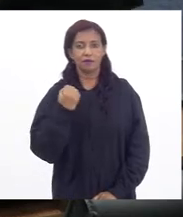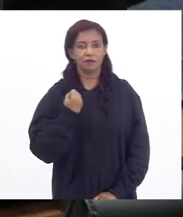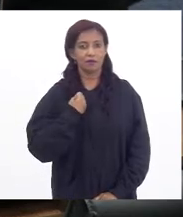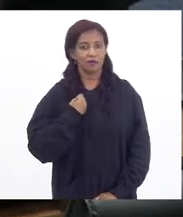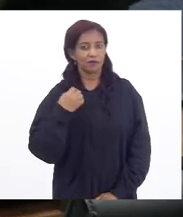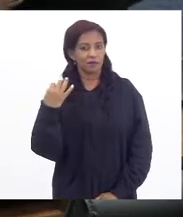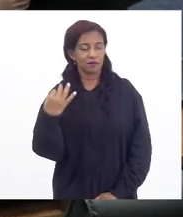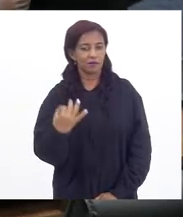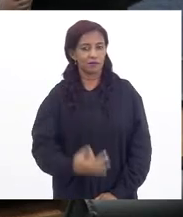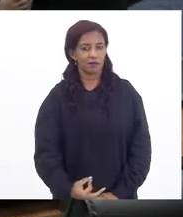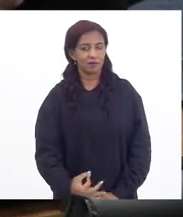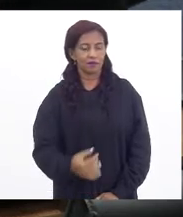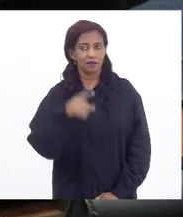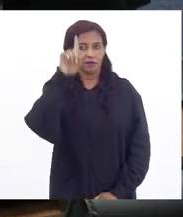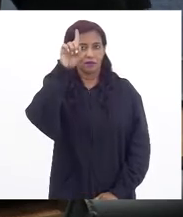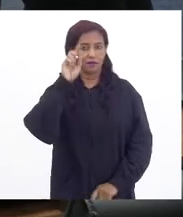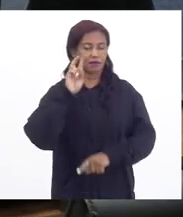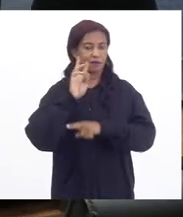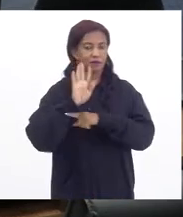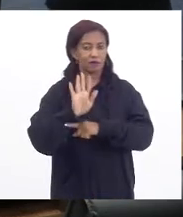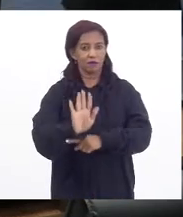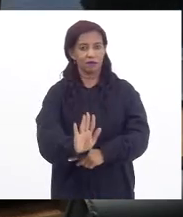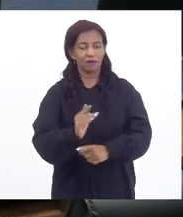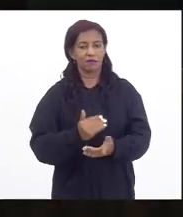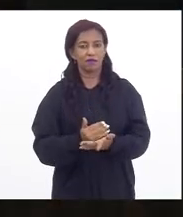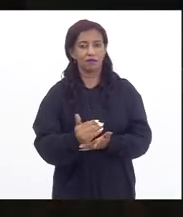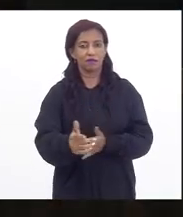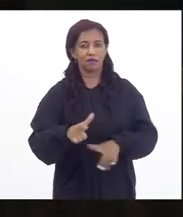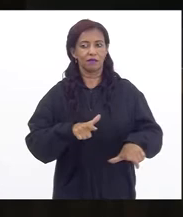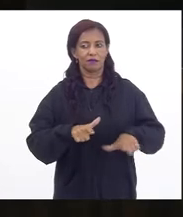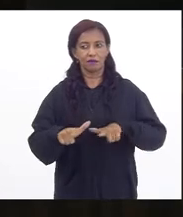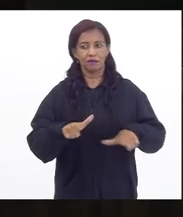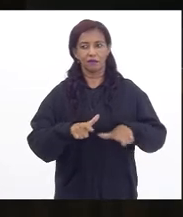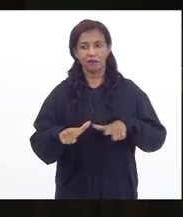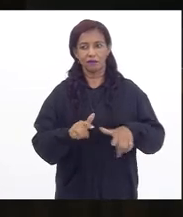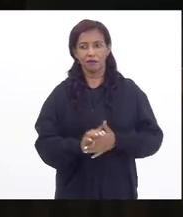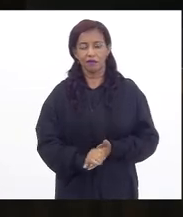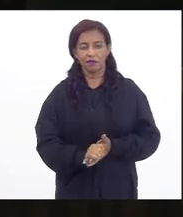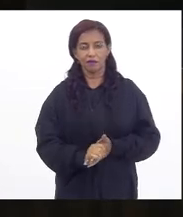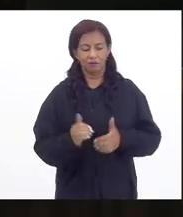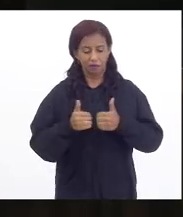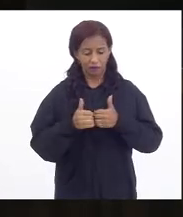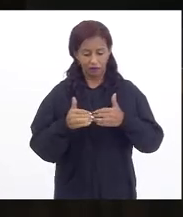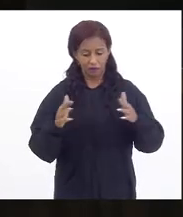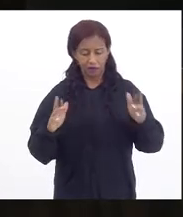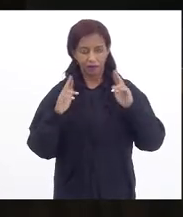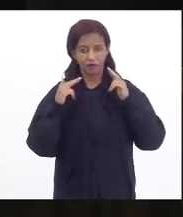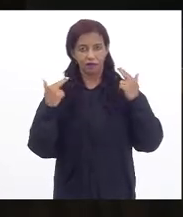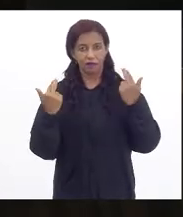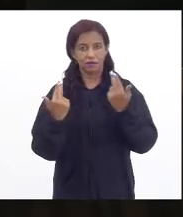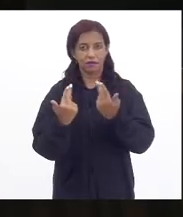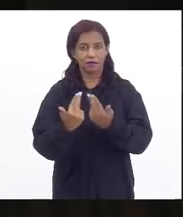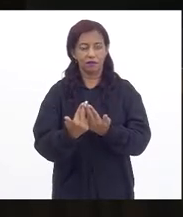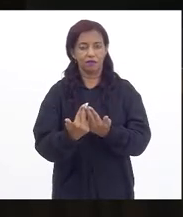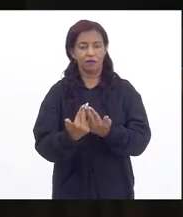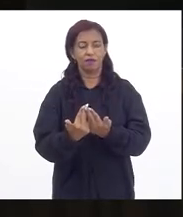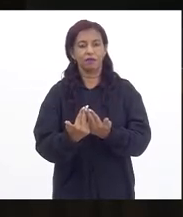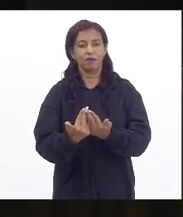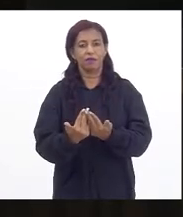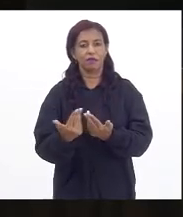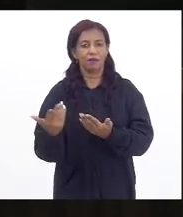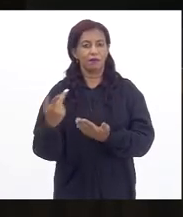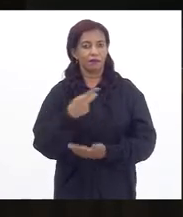Havendo número legal e sob a proteção de Deus, iniciamos os nossos trabalhos. Está aberta a sessão. A